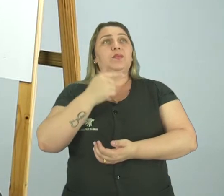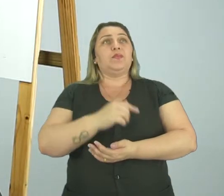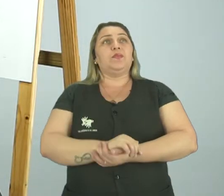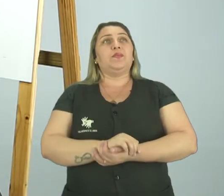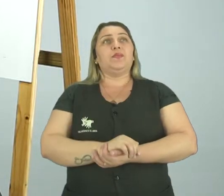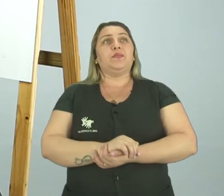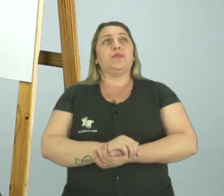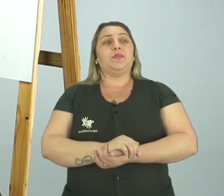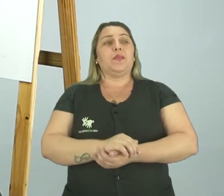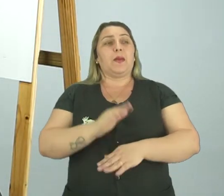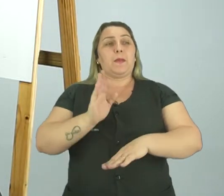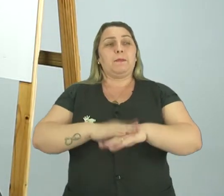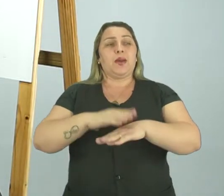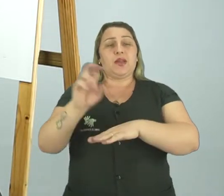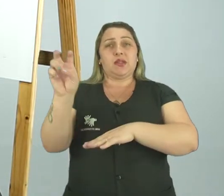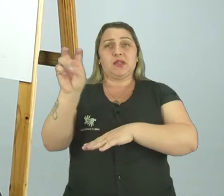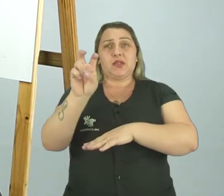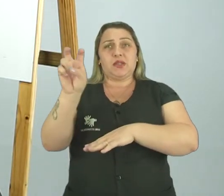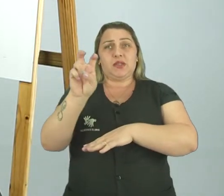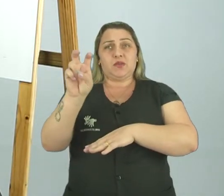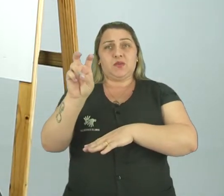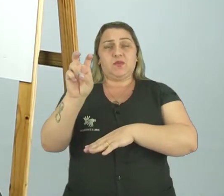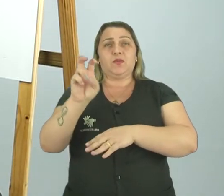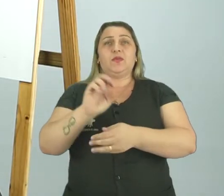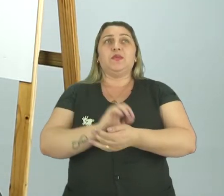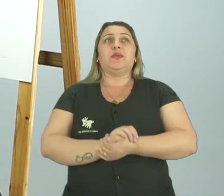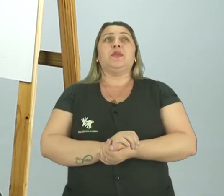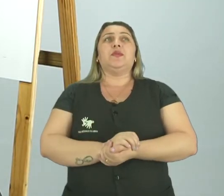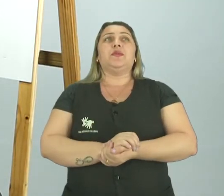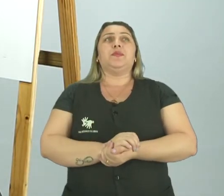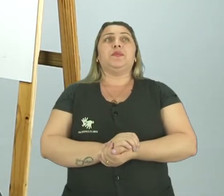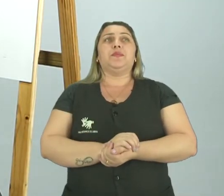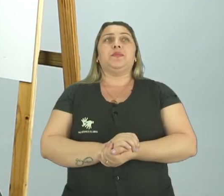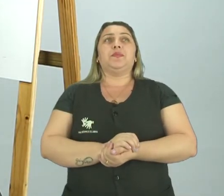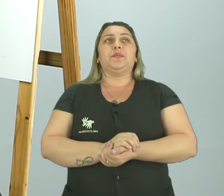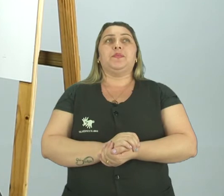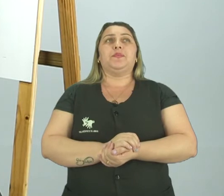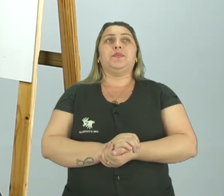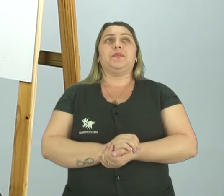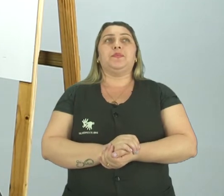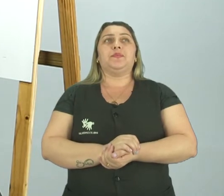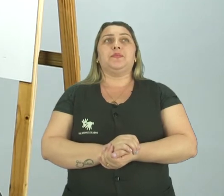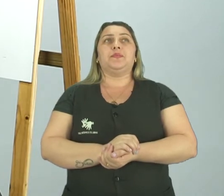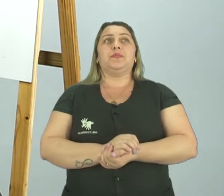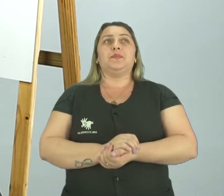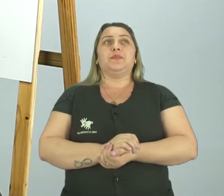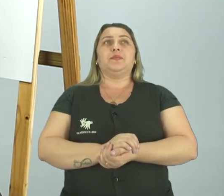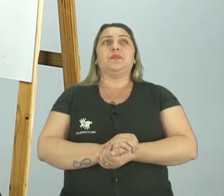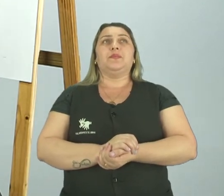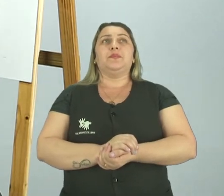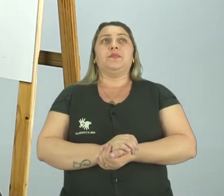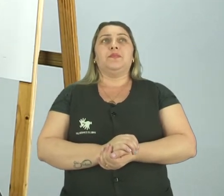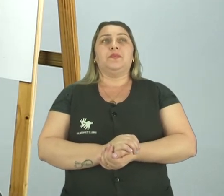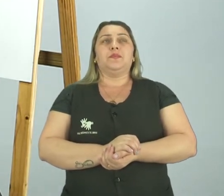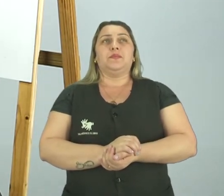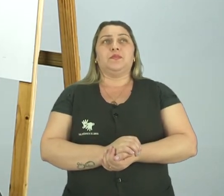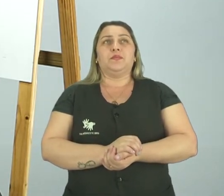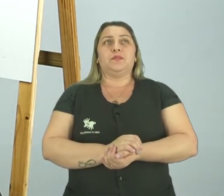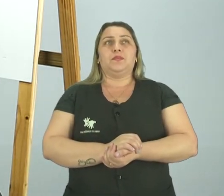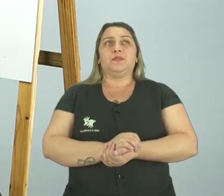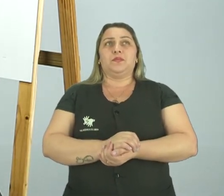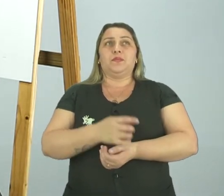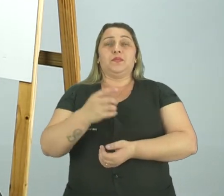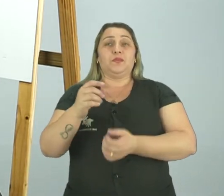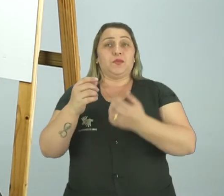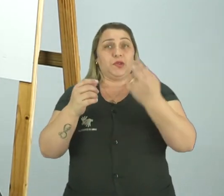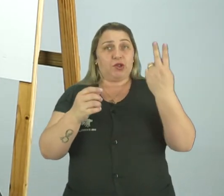colocar mais 5. 1, 2, 3, 4, 5. Vamos contar só isso aqui para vocês verem.